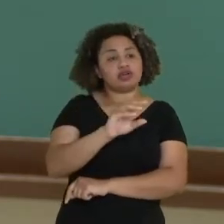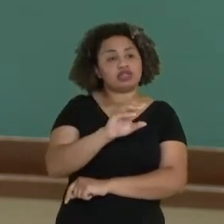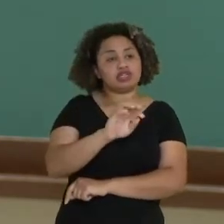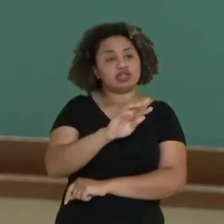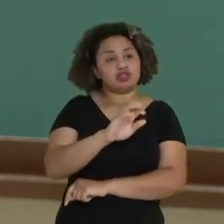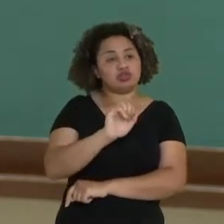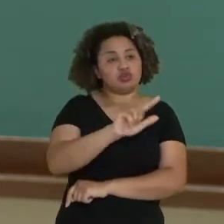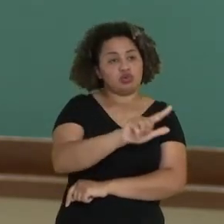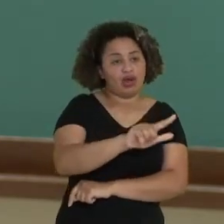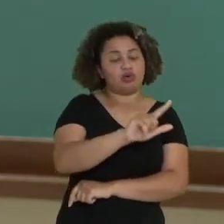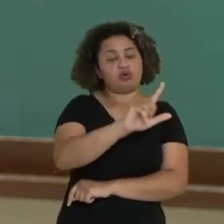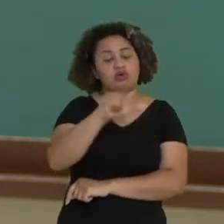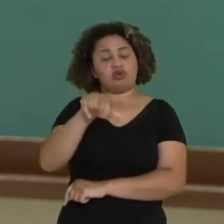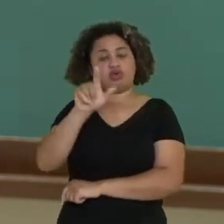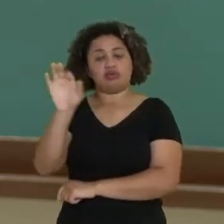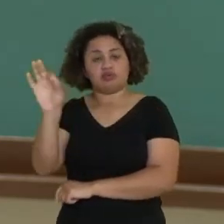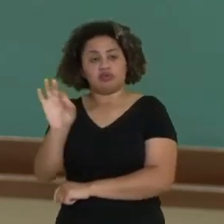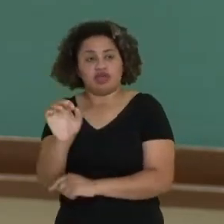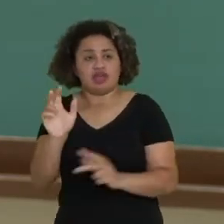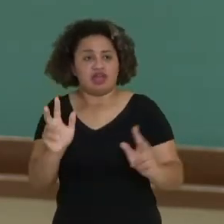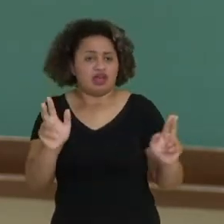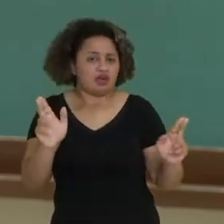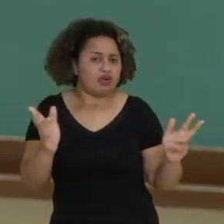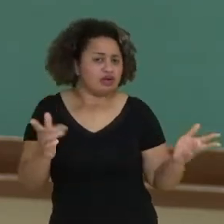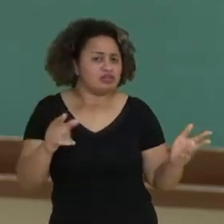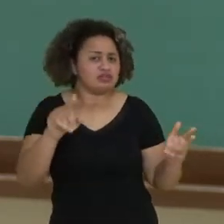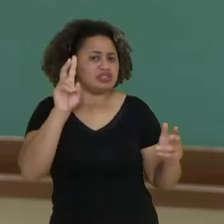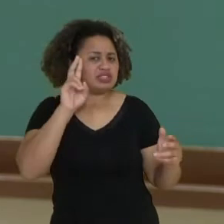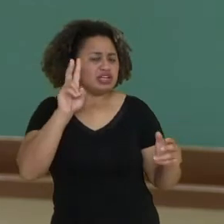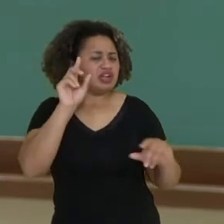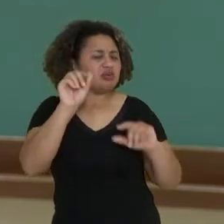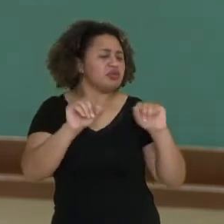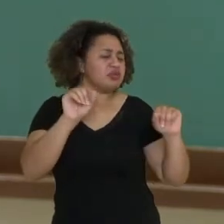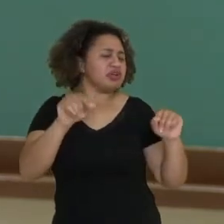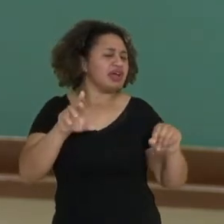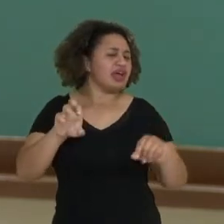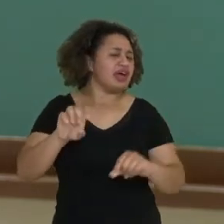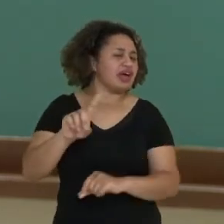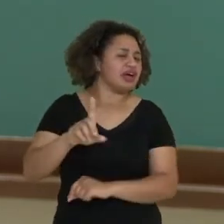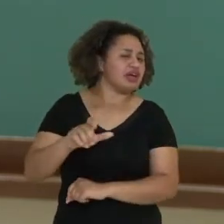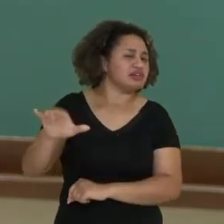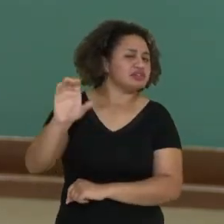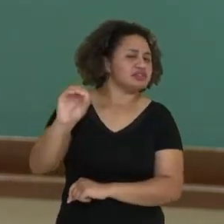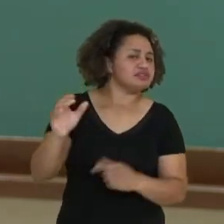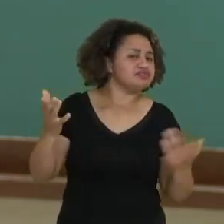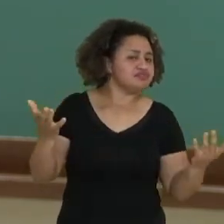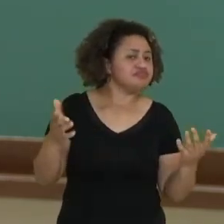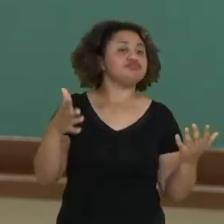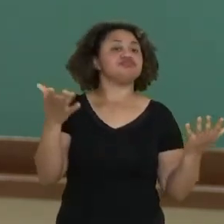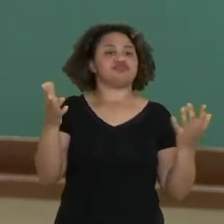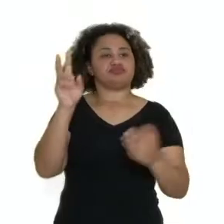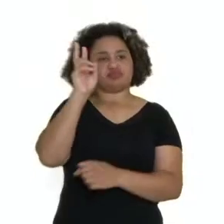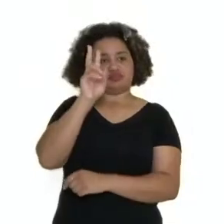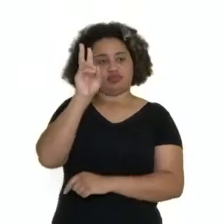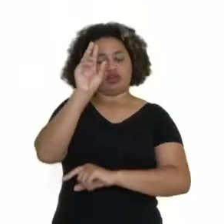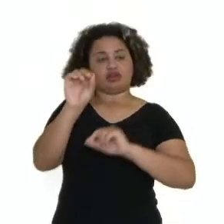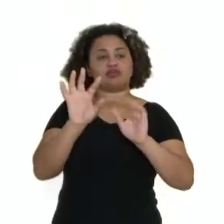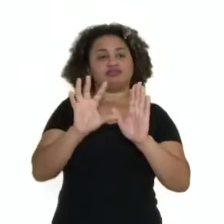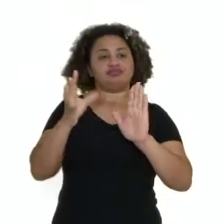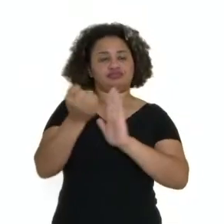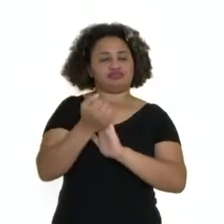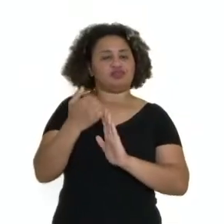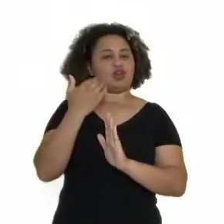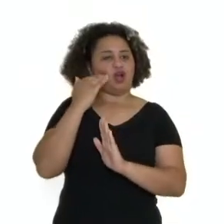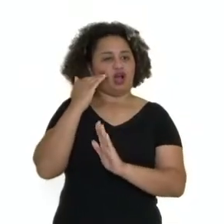porcentagem? E você se lembra ainda do que é razão? Bom, vamos lá. Relembrando, esse símbolo